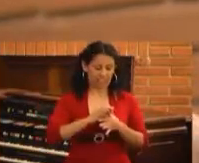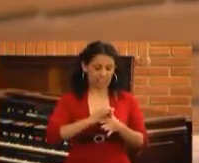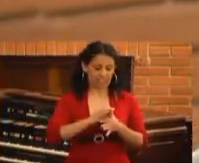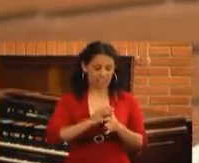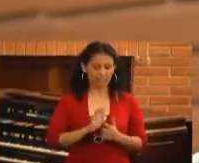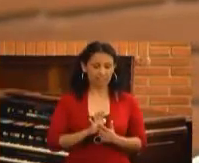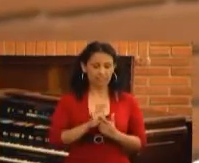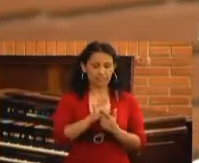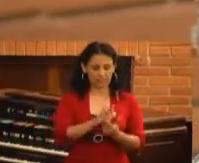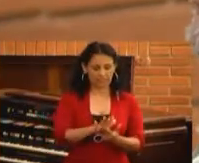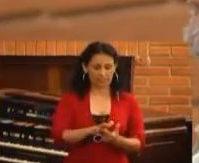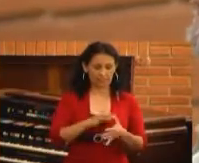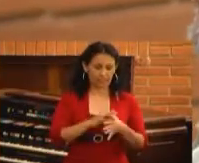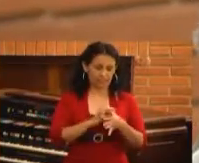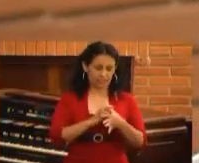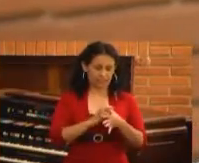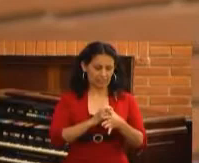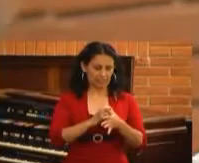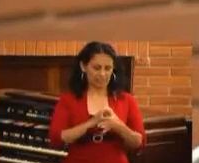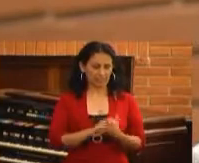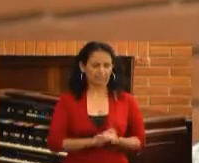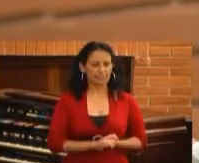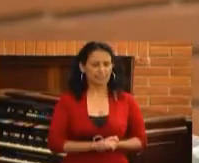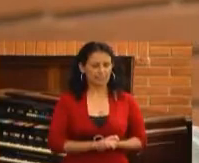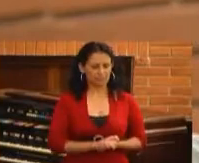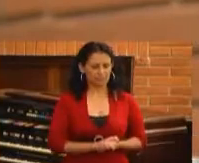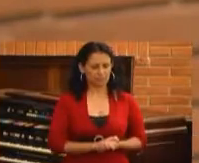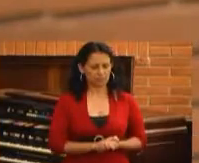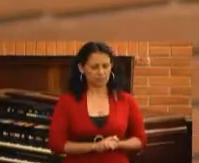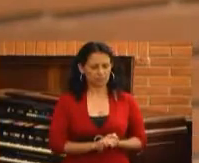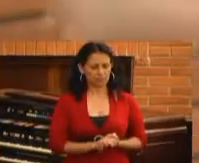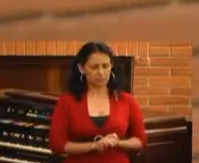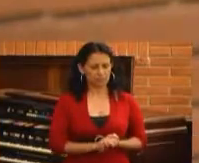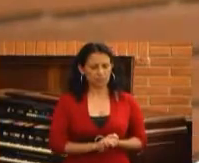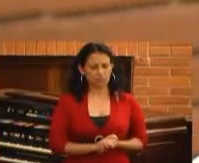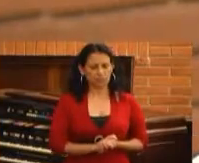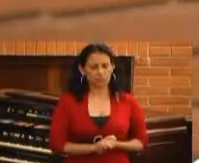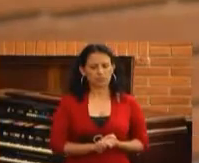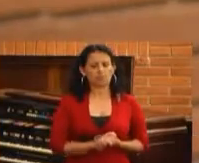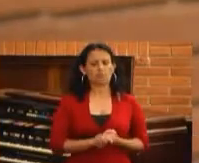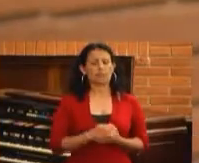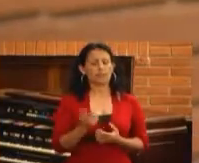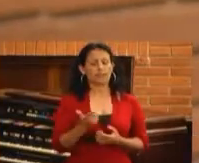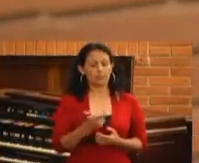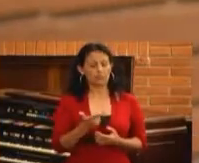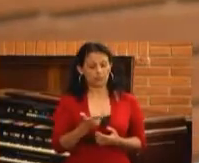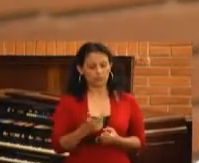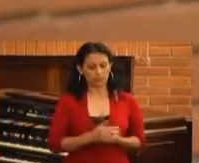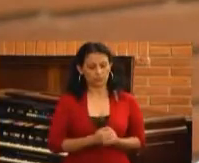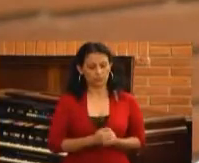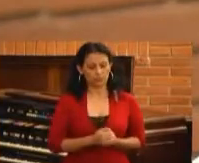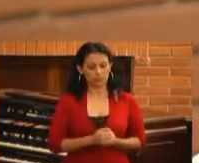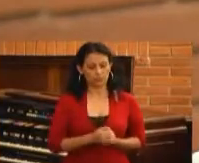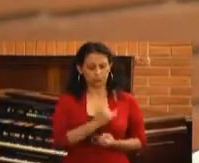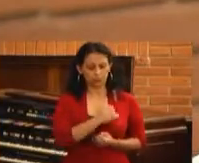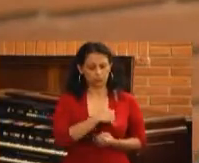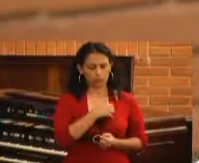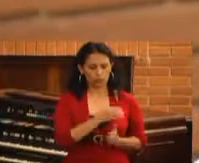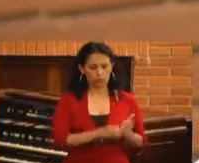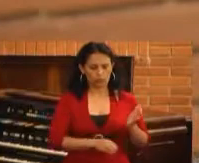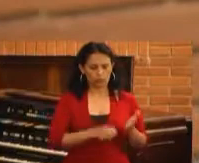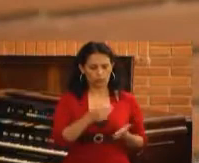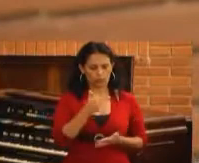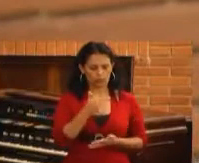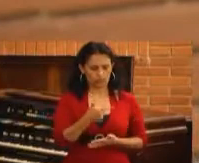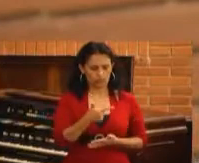Ele se manifestou. Essa é a primeira expressão da manifestação. Depois, nós temos em João capítulo